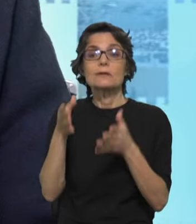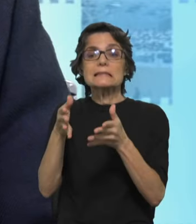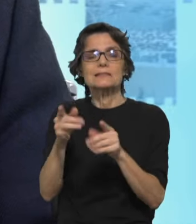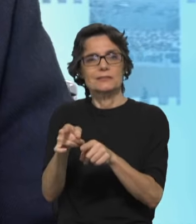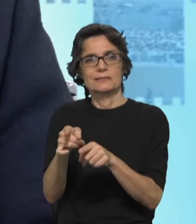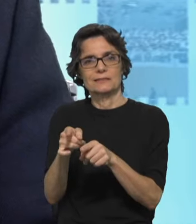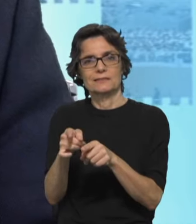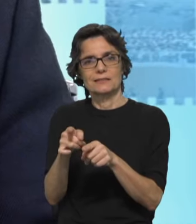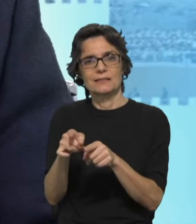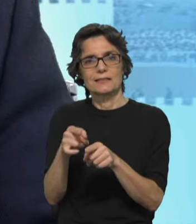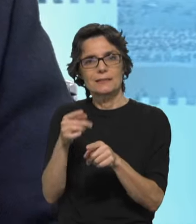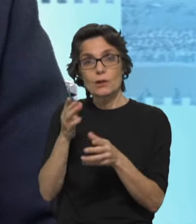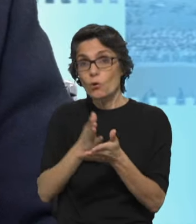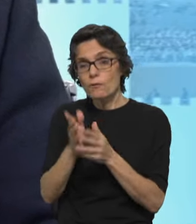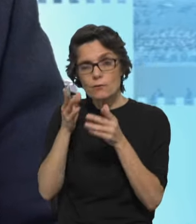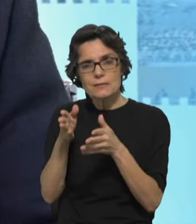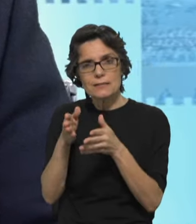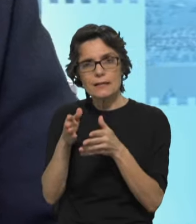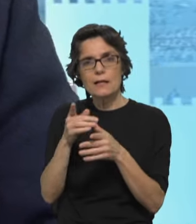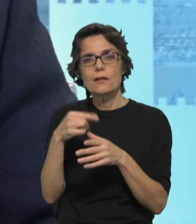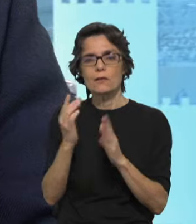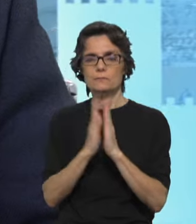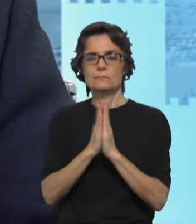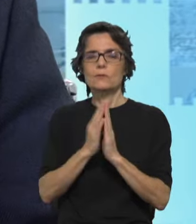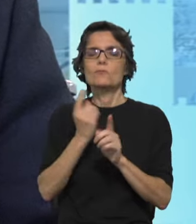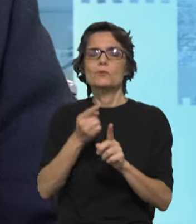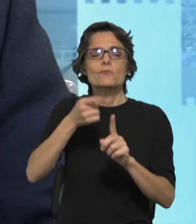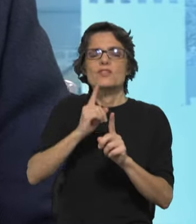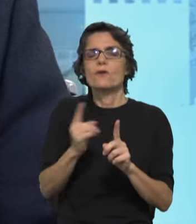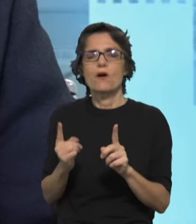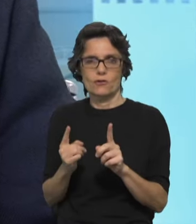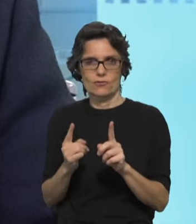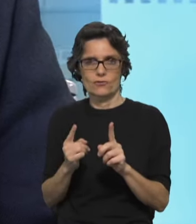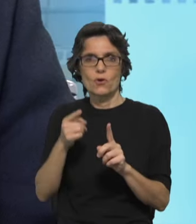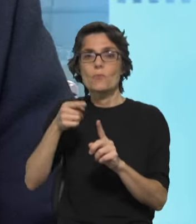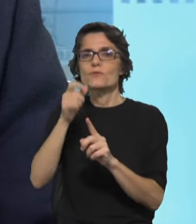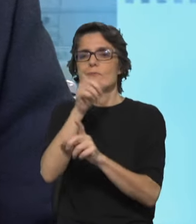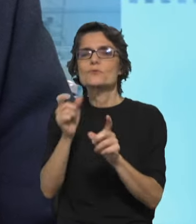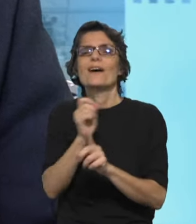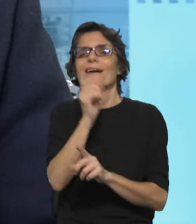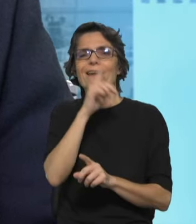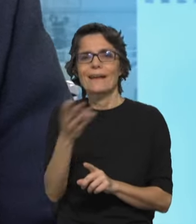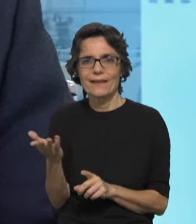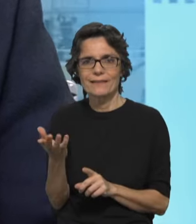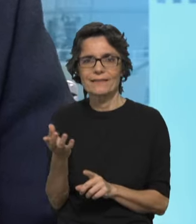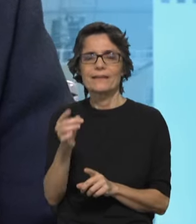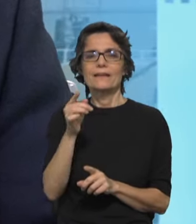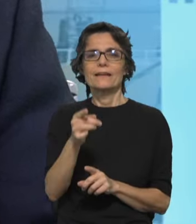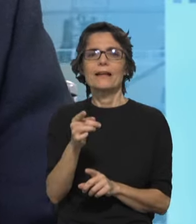e o foco de percebermos o que é que celebramos, porque é que celebramos e para que é que celebramos. E um congresso